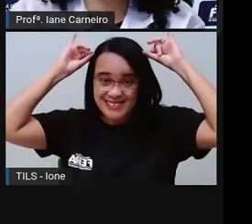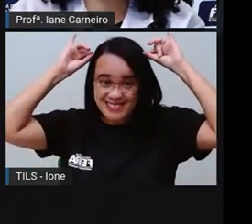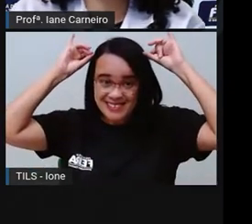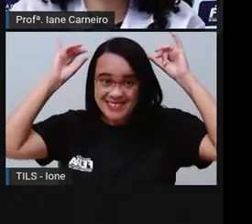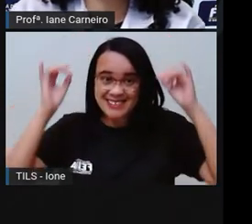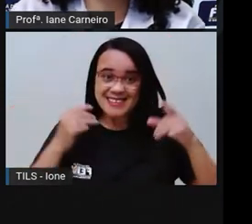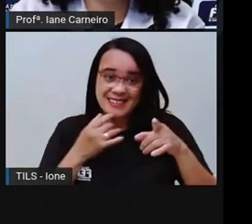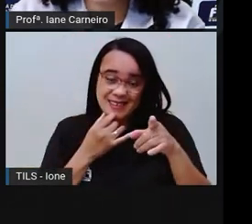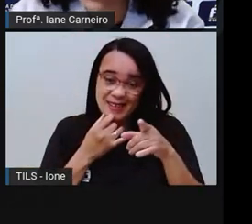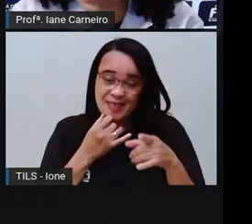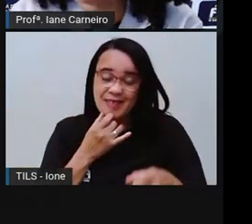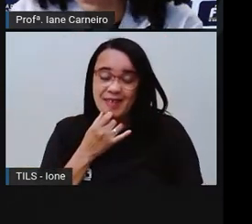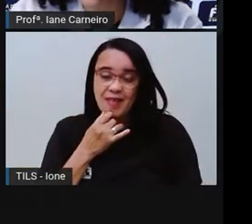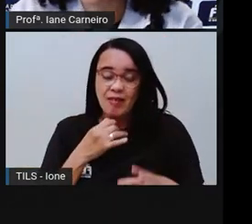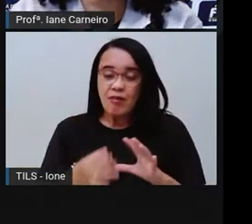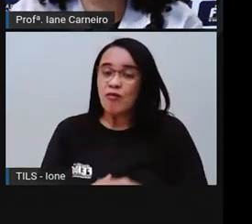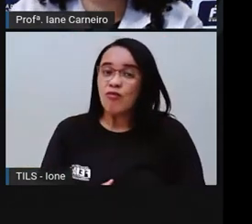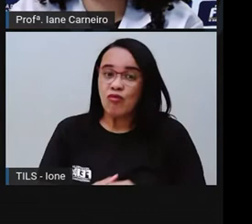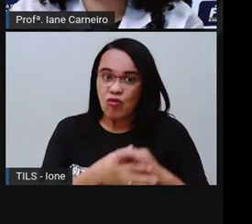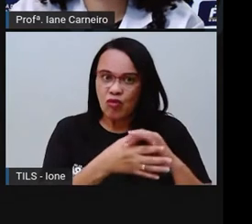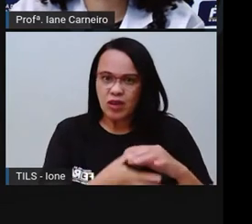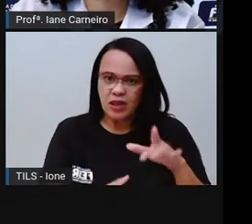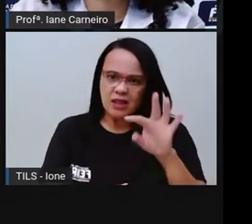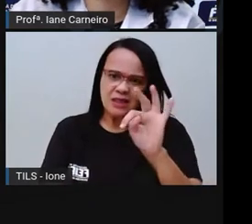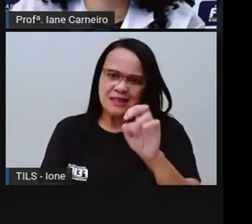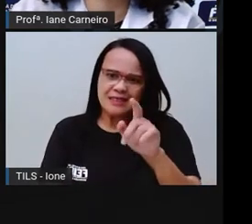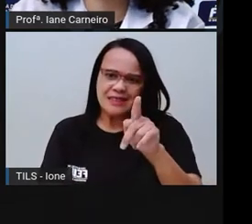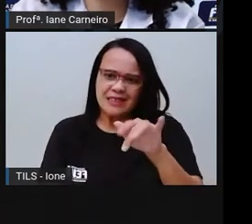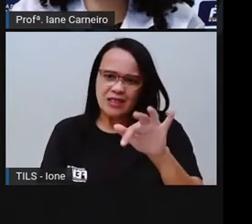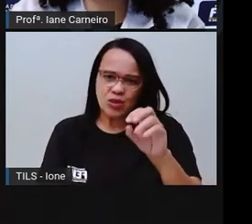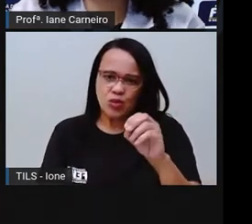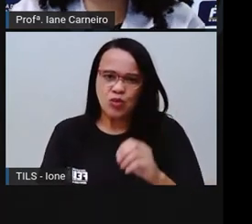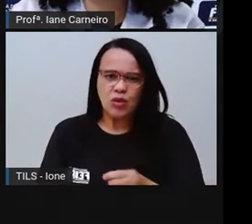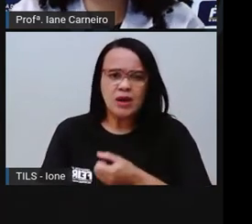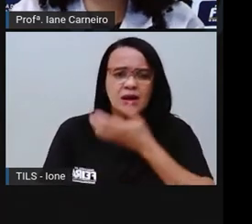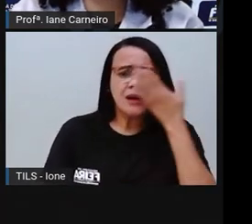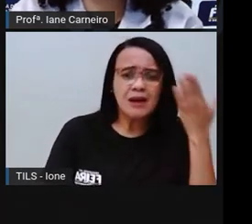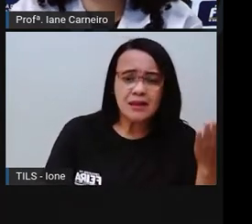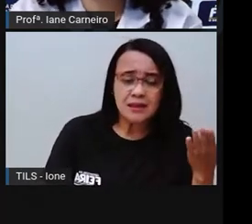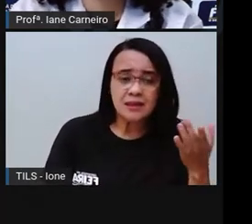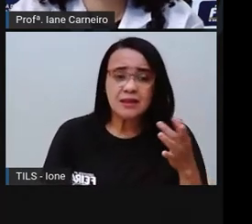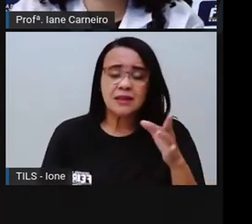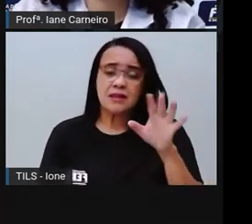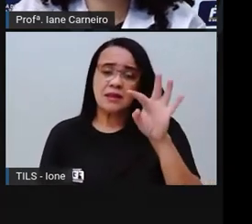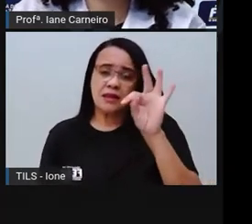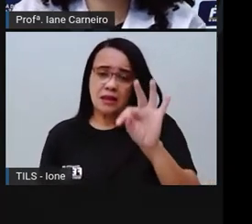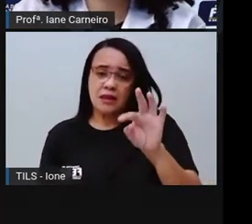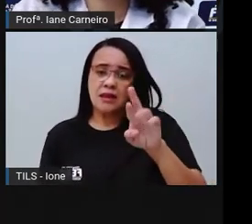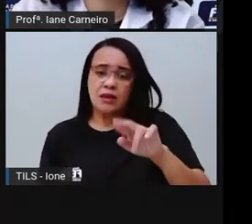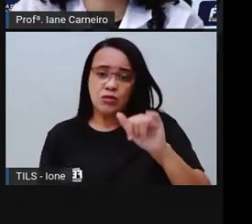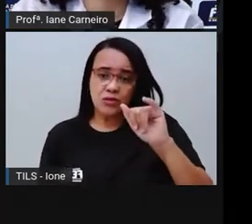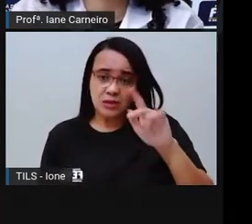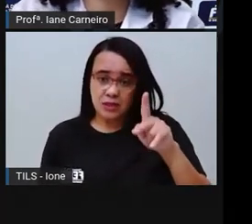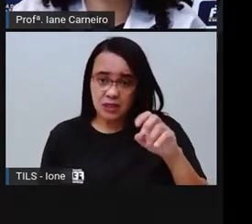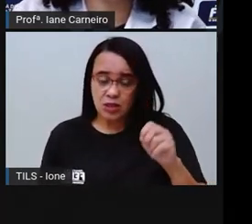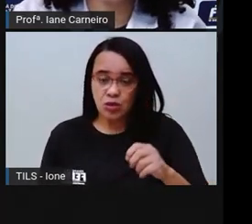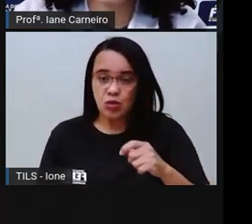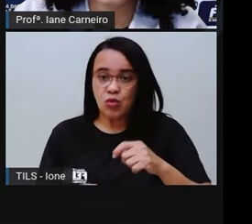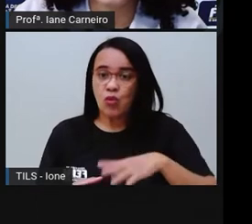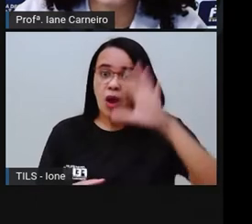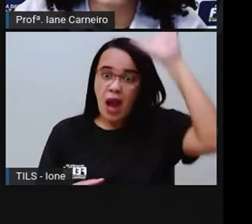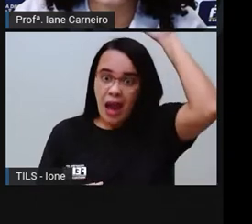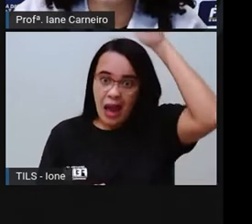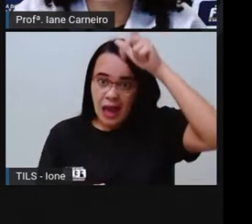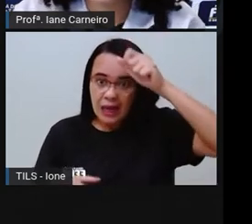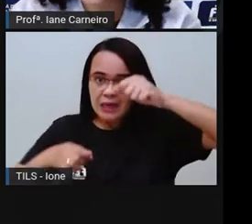carregar trigo Cadê o trigo galinha espalhou